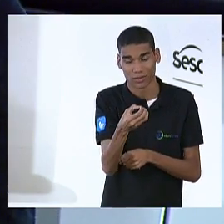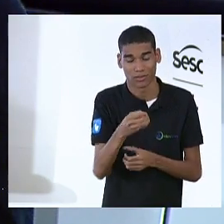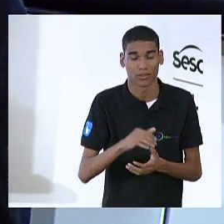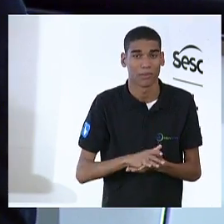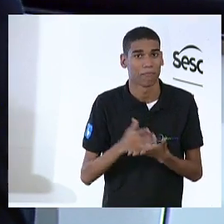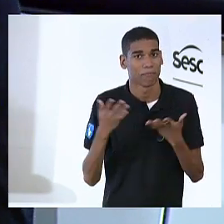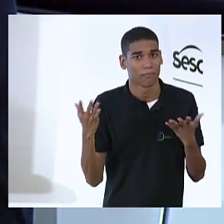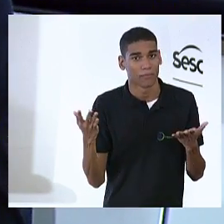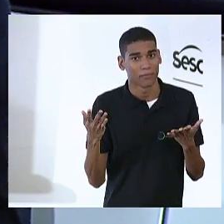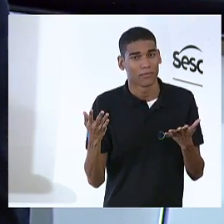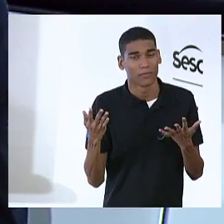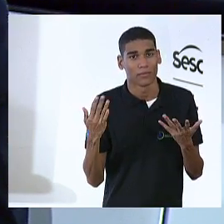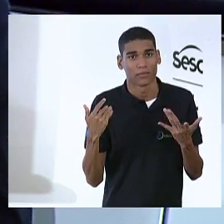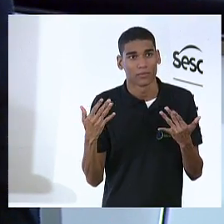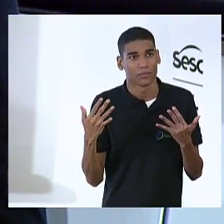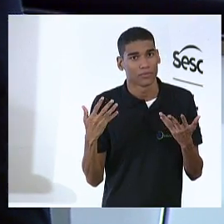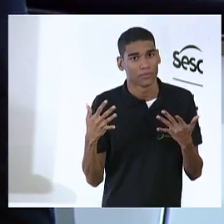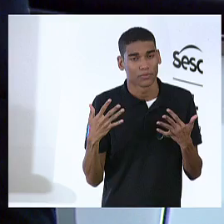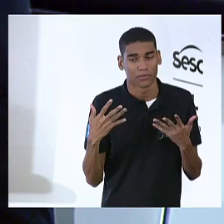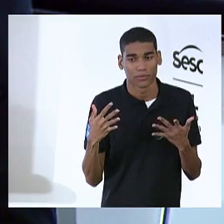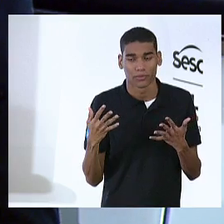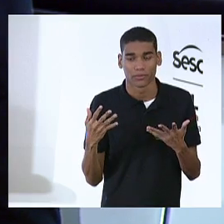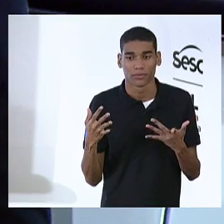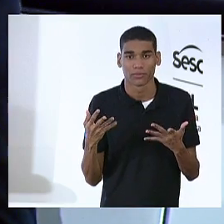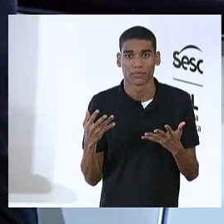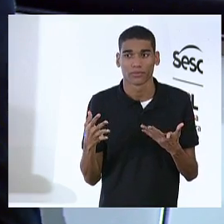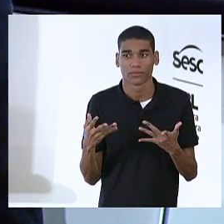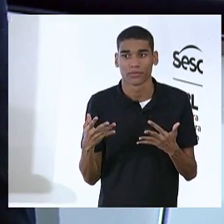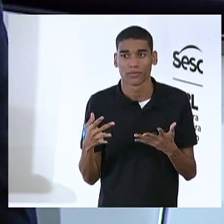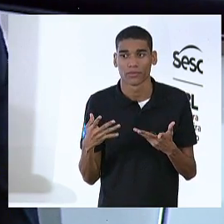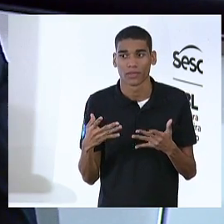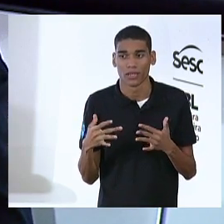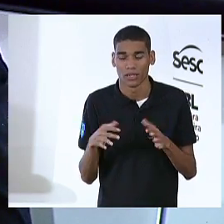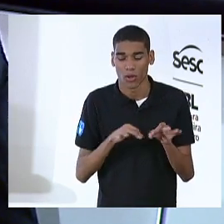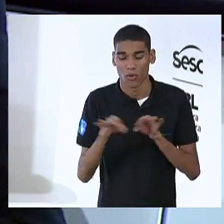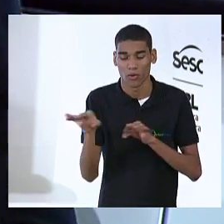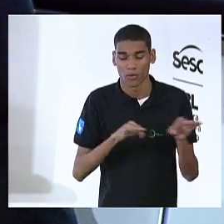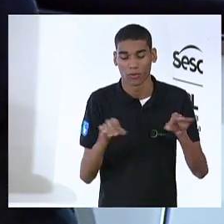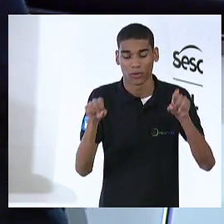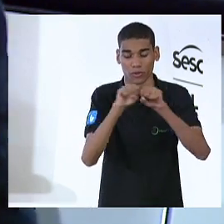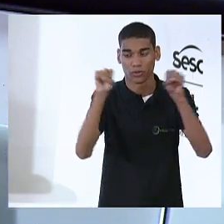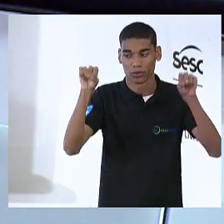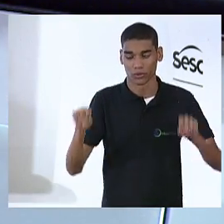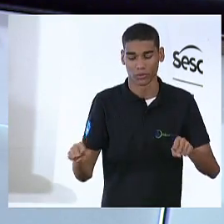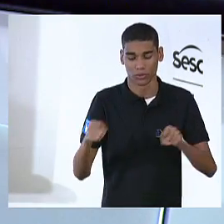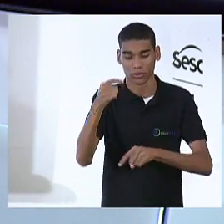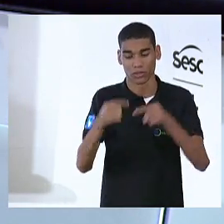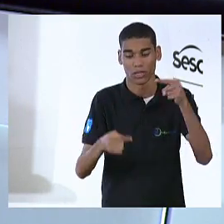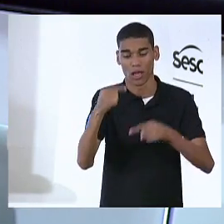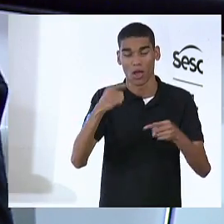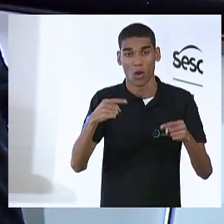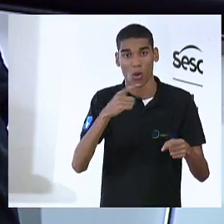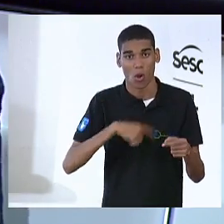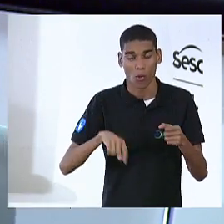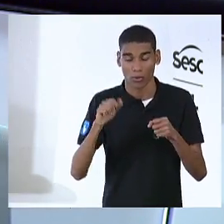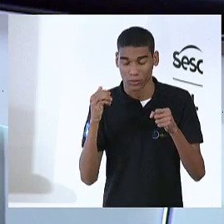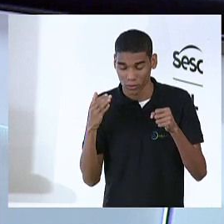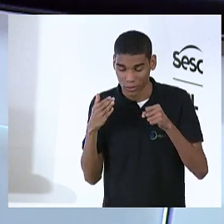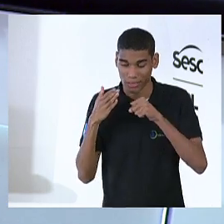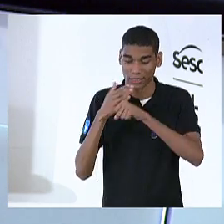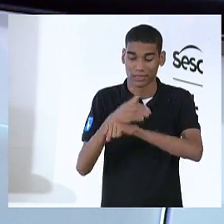isso provocou uma forma de organizar o sistema político. Quando a gente entra no período